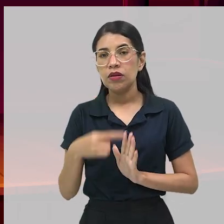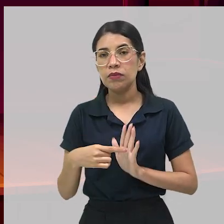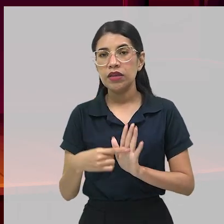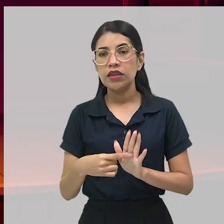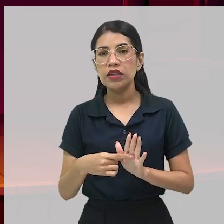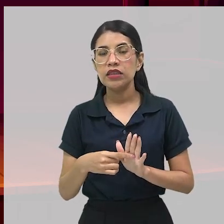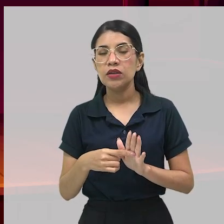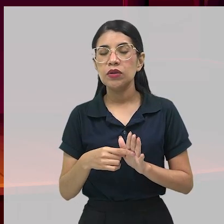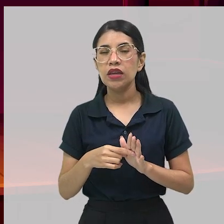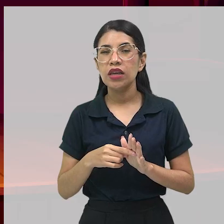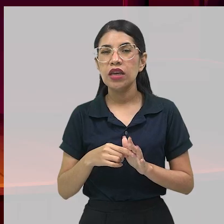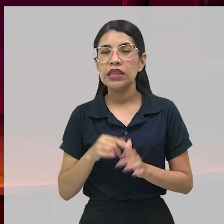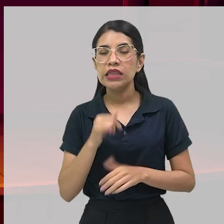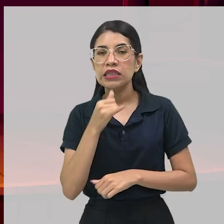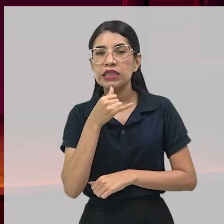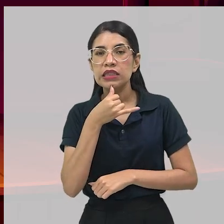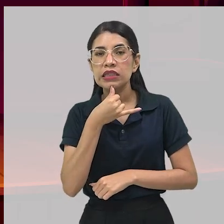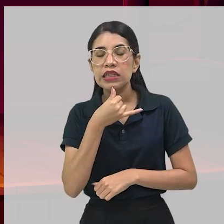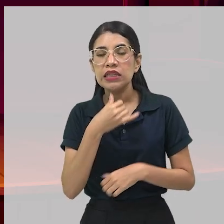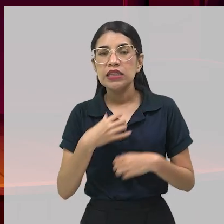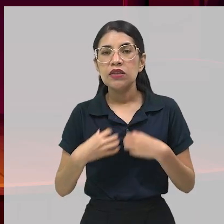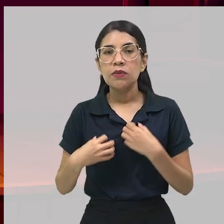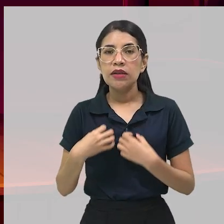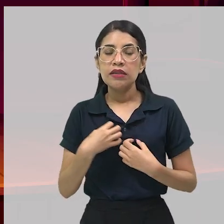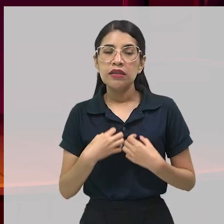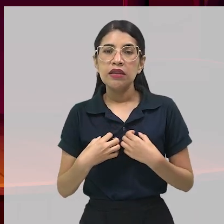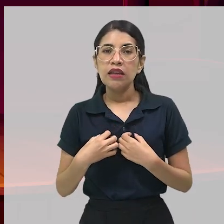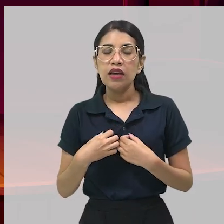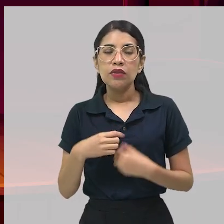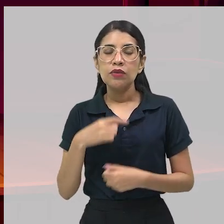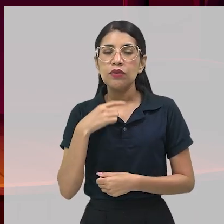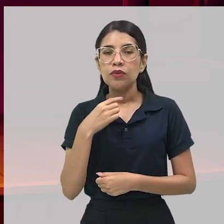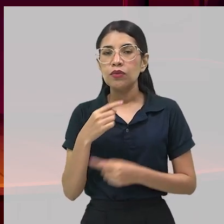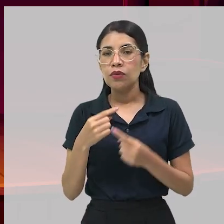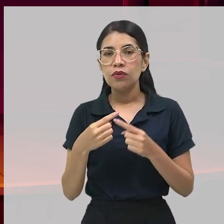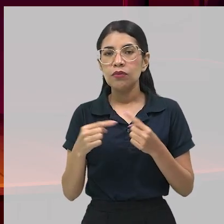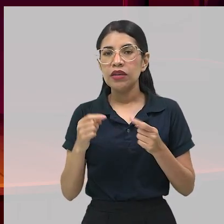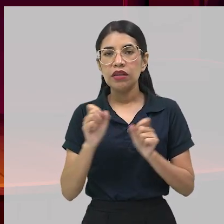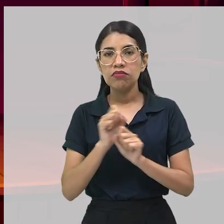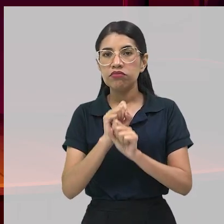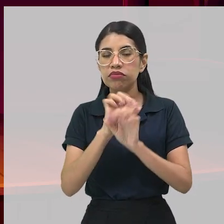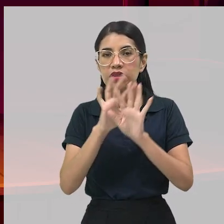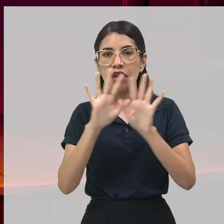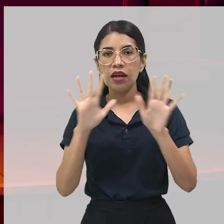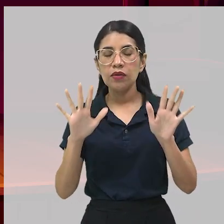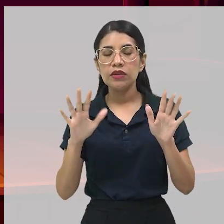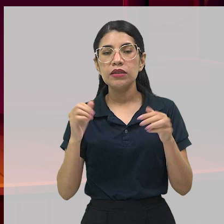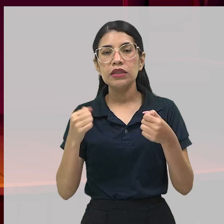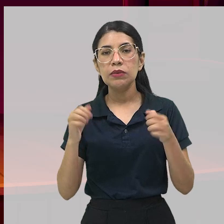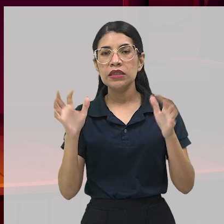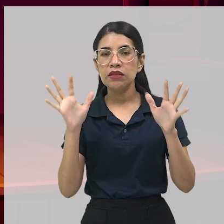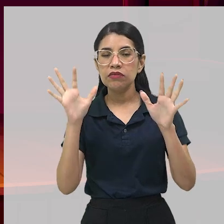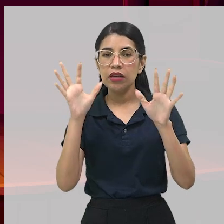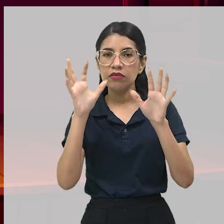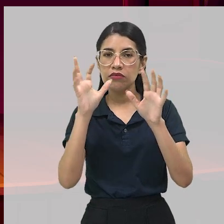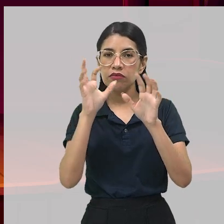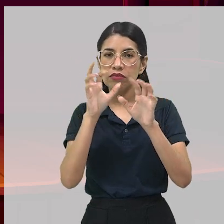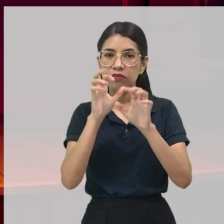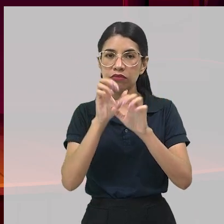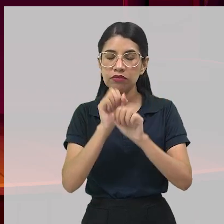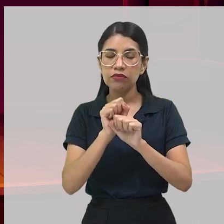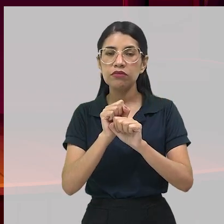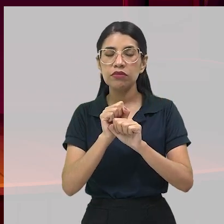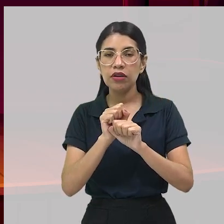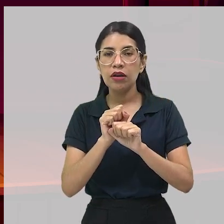mais dramática, que tem uma tensão, a gente não vai deixar tudo muito claro, muito iluminado. A gente reduz um pouco a iluminação em